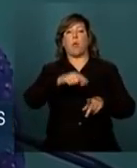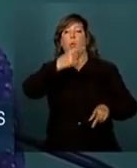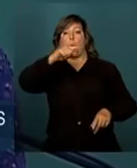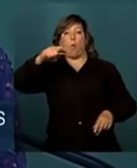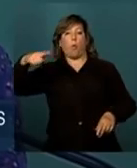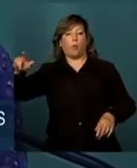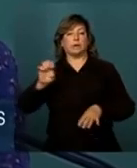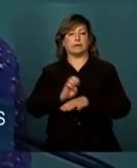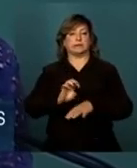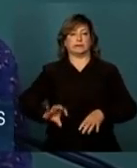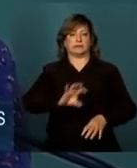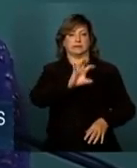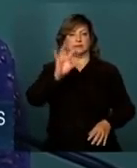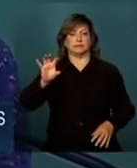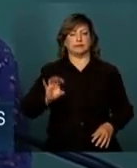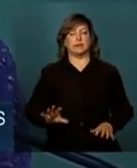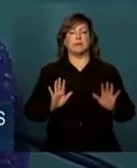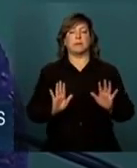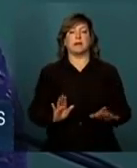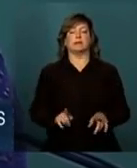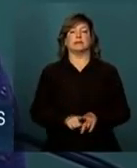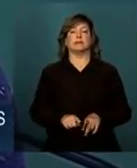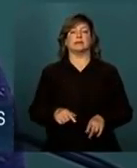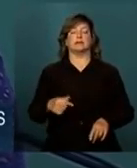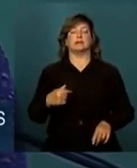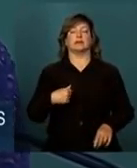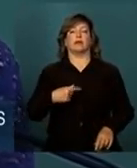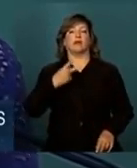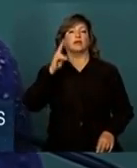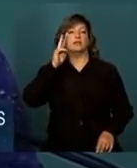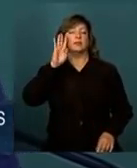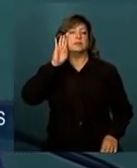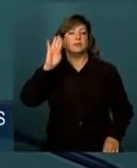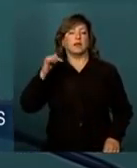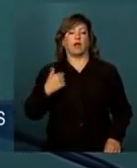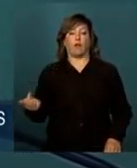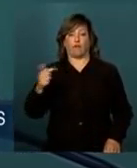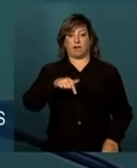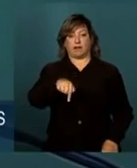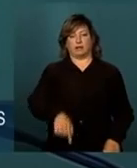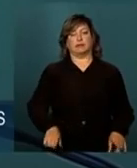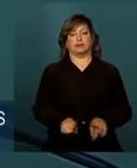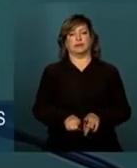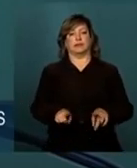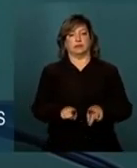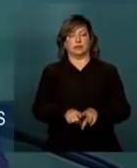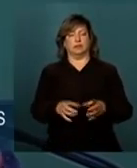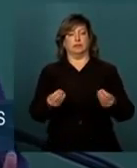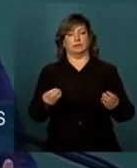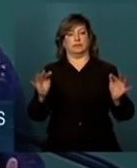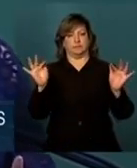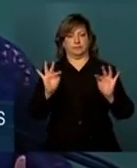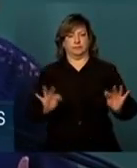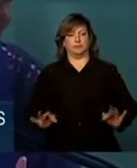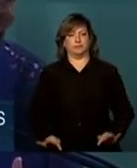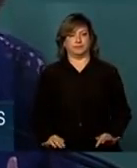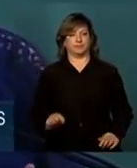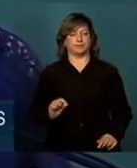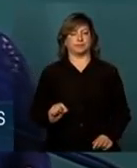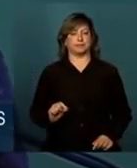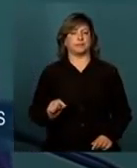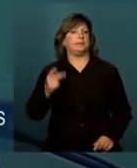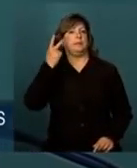estados, mas me referindo aqui, sobretudo, eu venho aqui também muito feliz